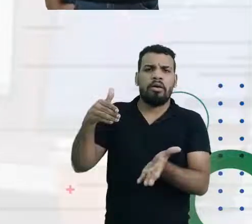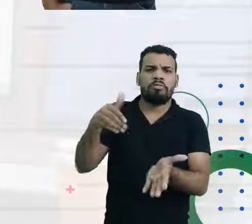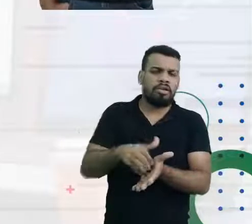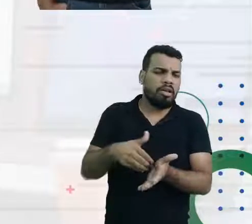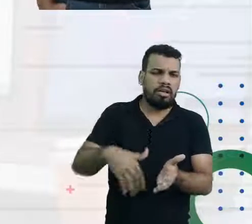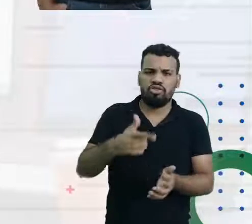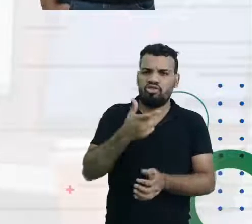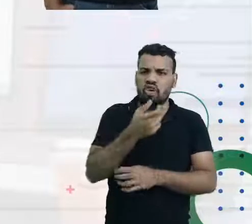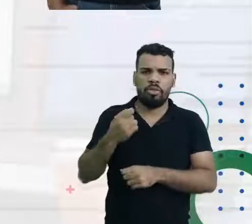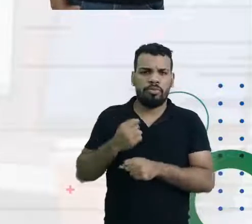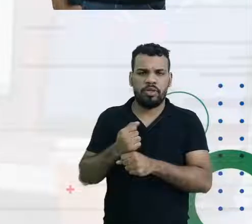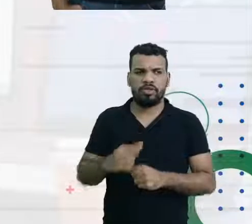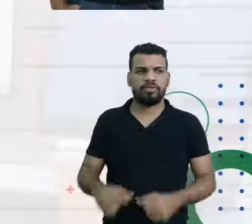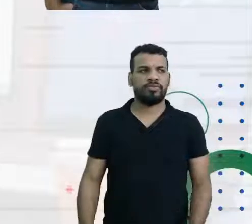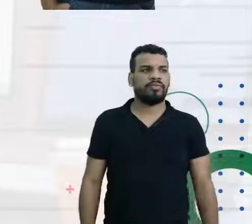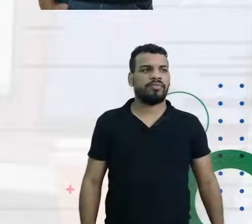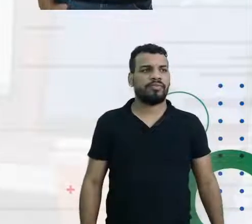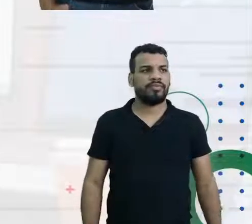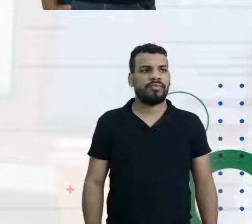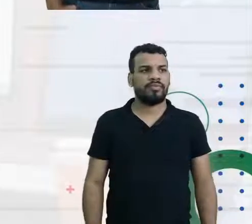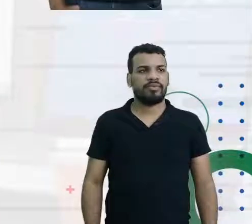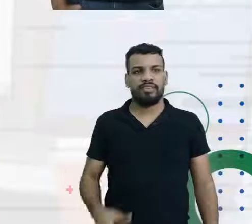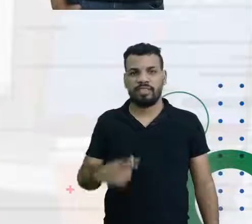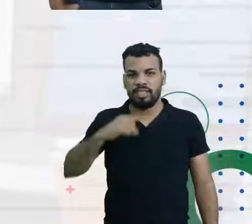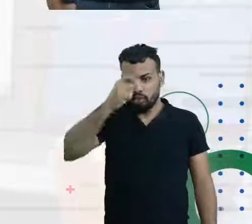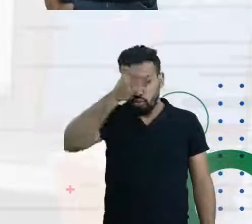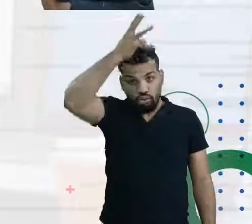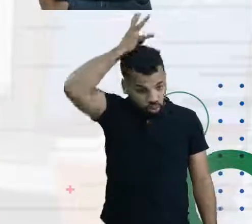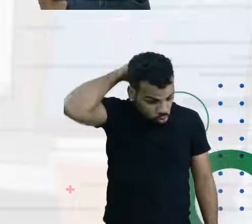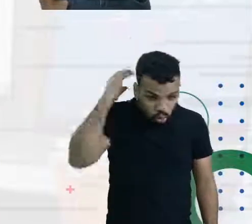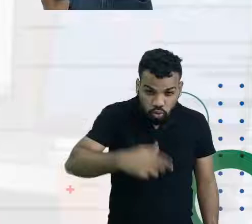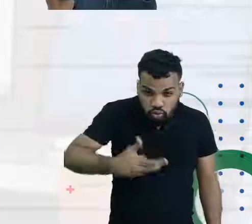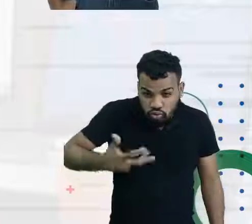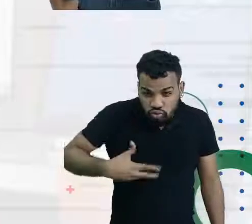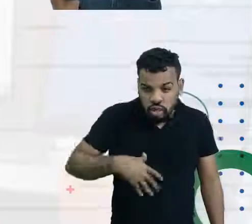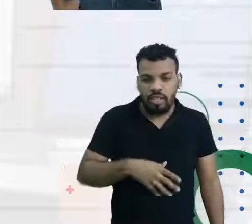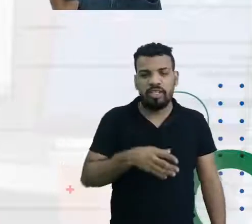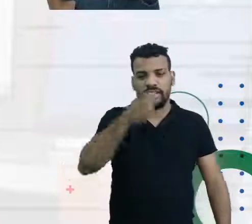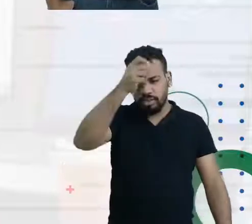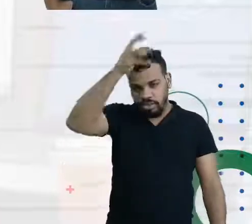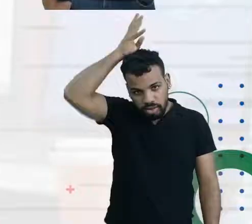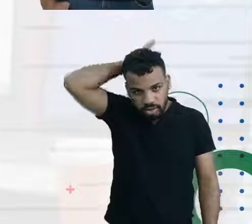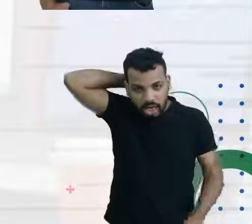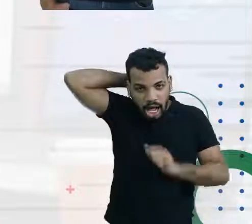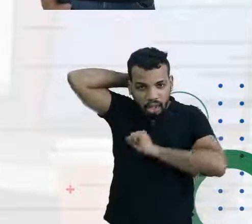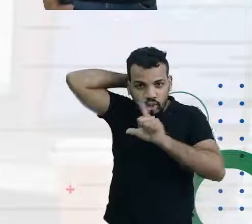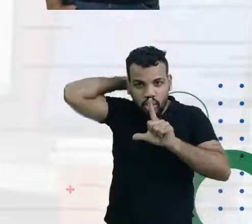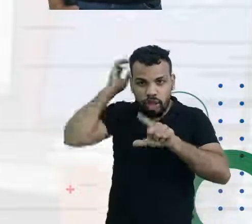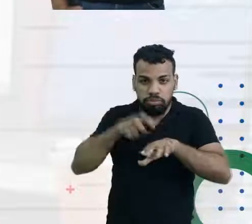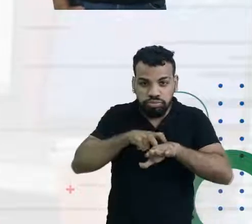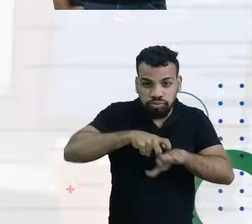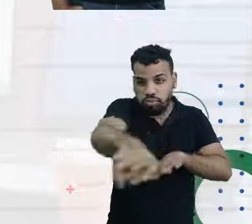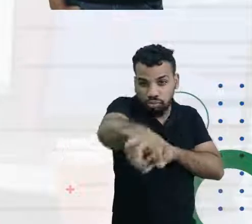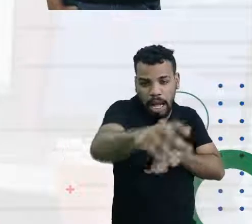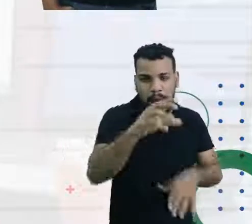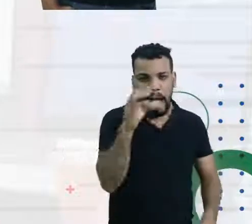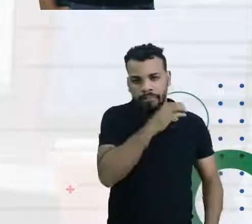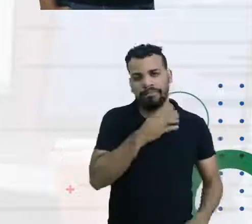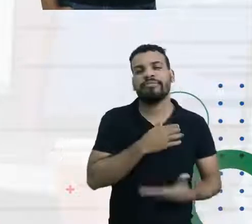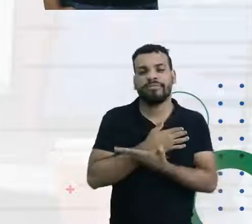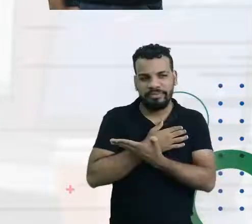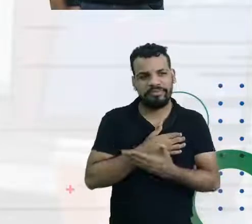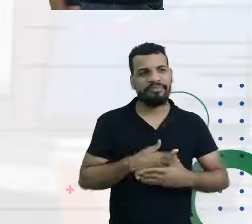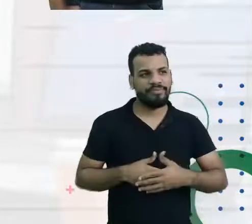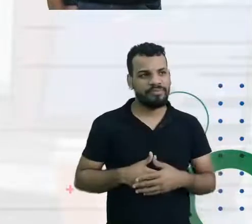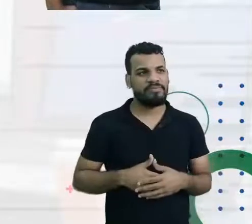90. Sonic, Zelda, são jogos antigos ainda. E para a gente entender essa evolução do pixel